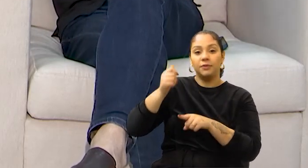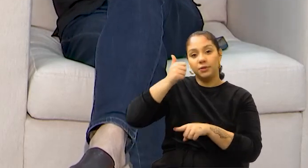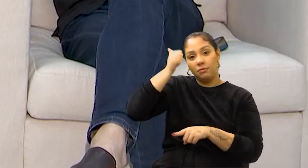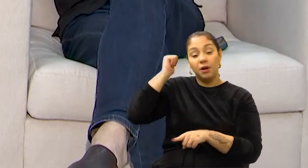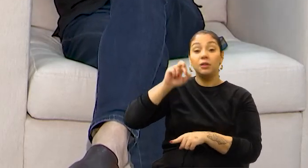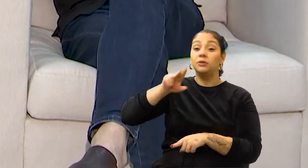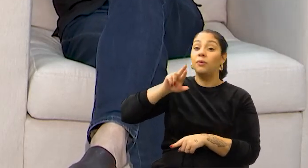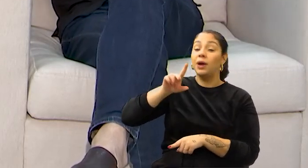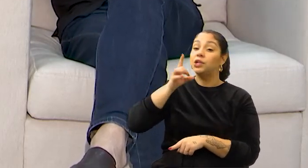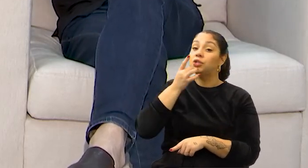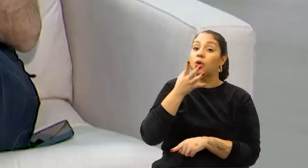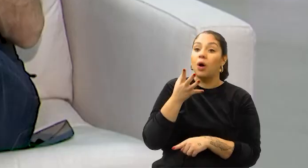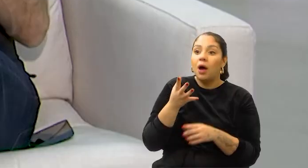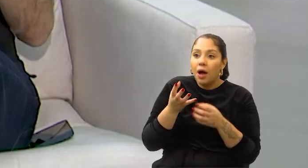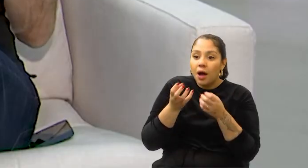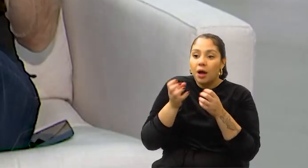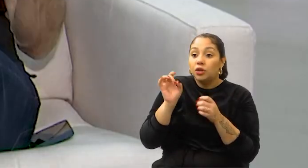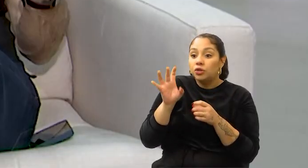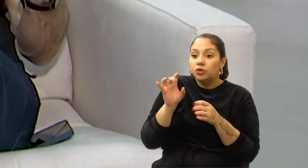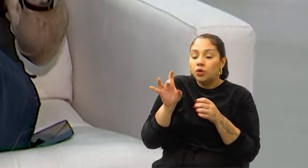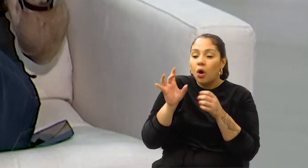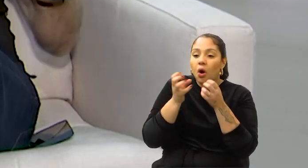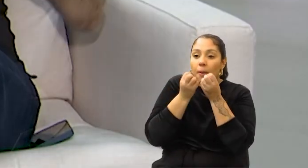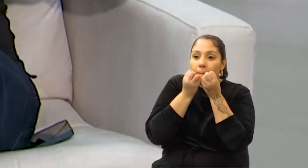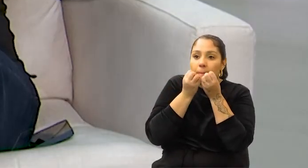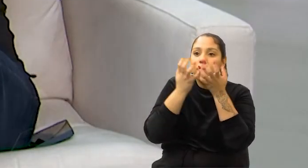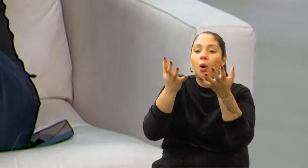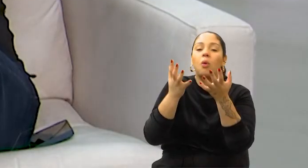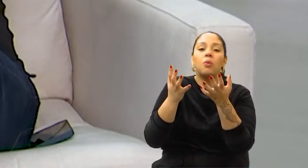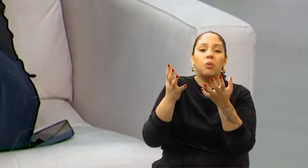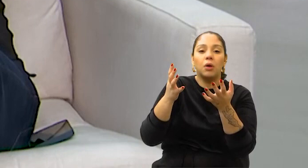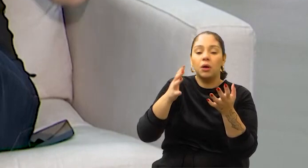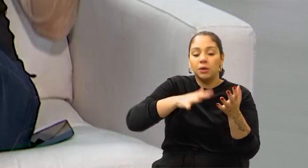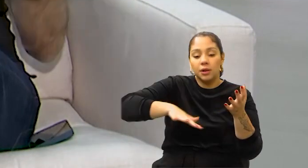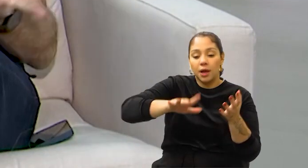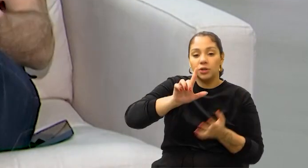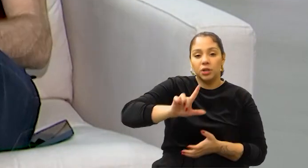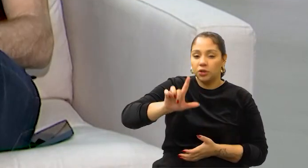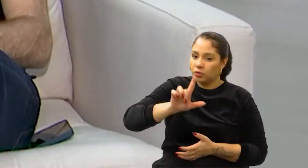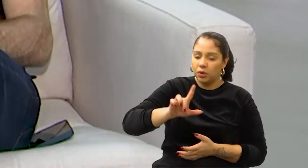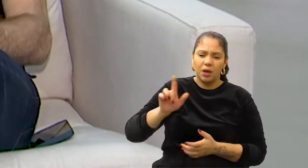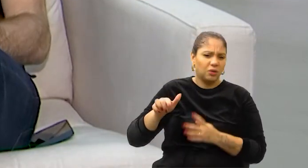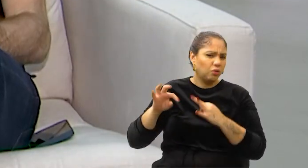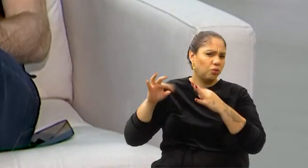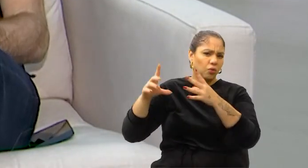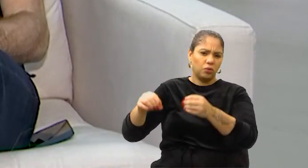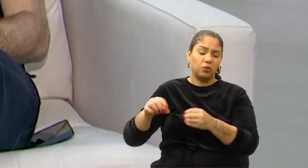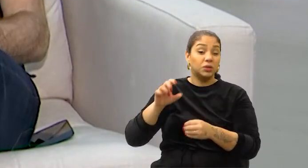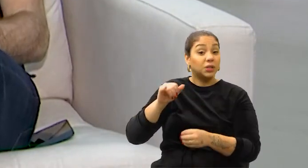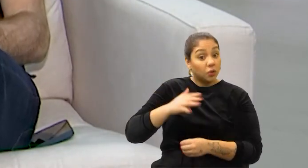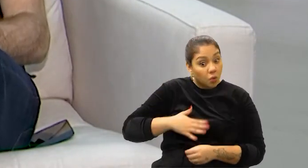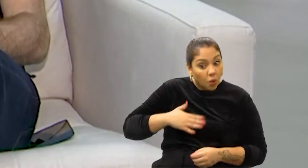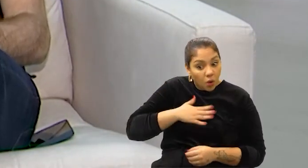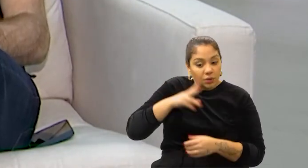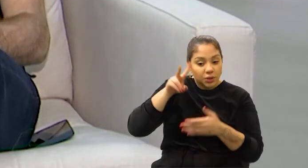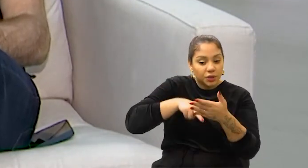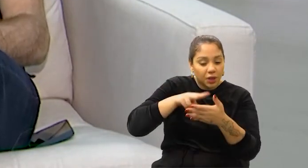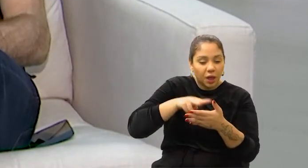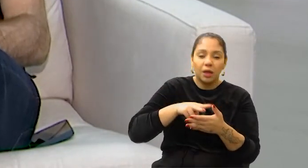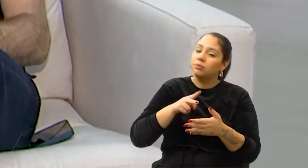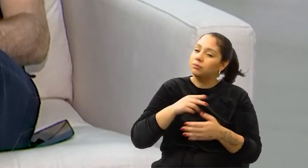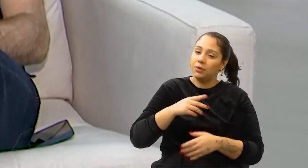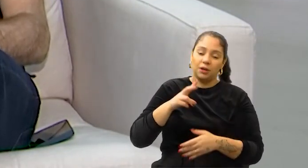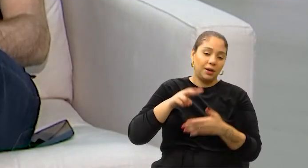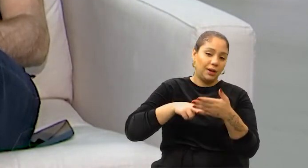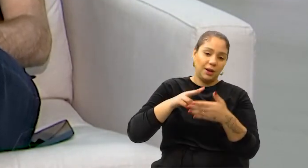você não vai ter o benefício apenas Nas questões de literatura você vai ter um benefício na formação geral e outra se você aprende a lei